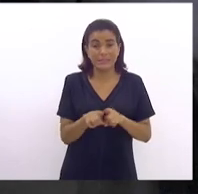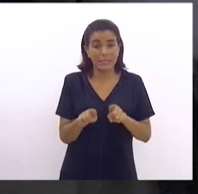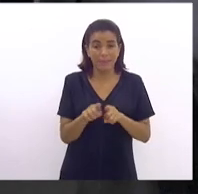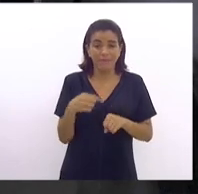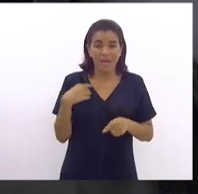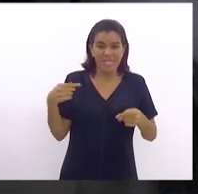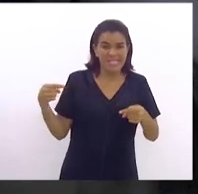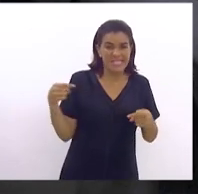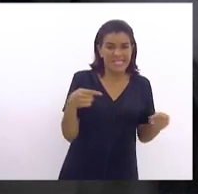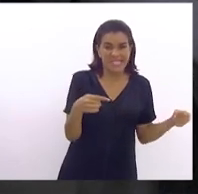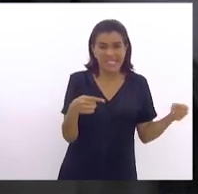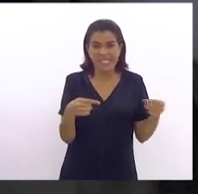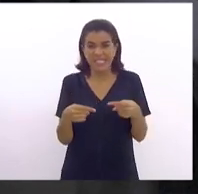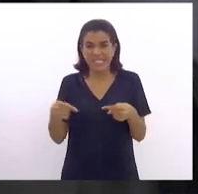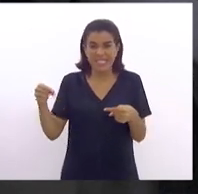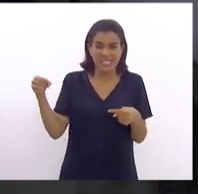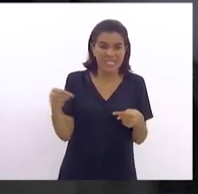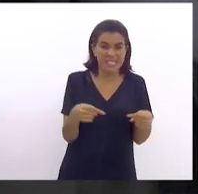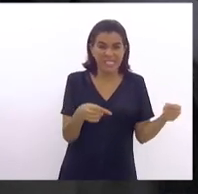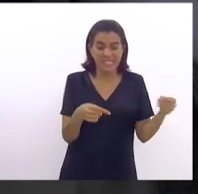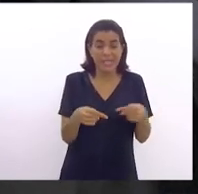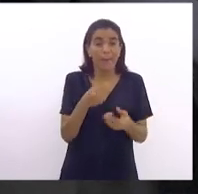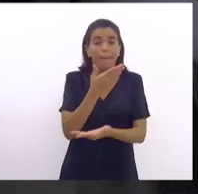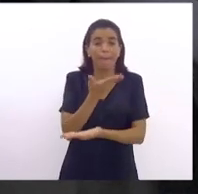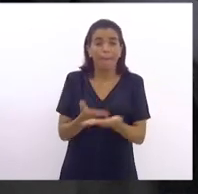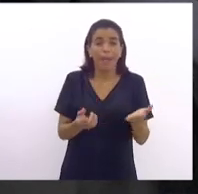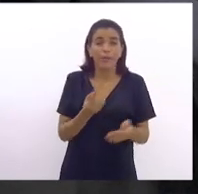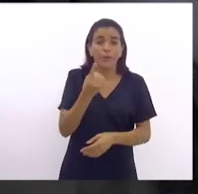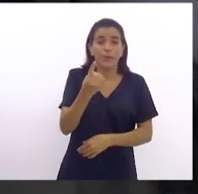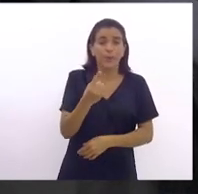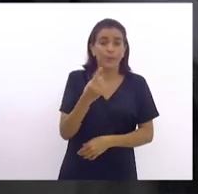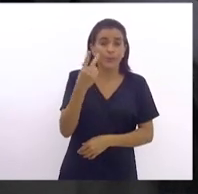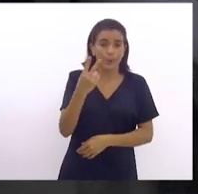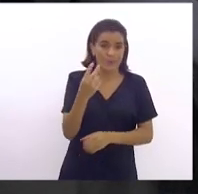que, invariavelmente, a gente perde um, dois anos depois.